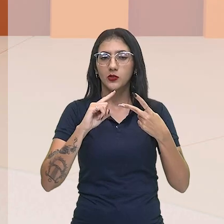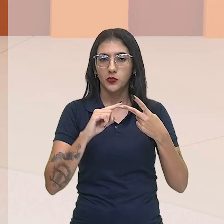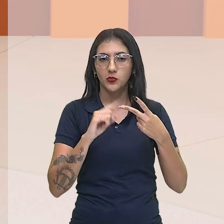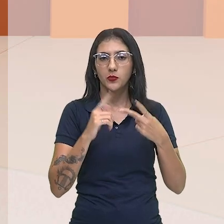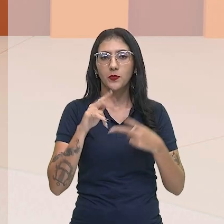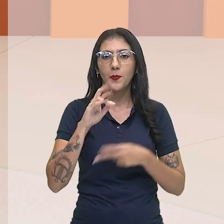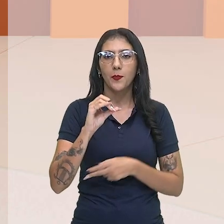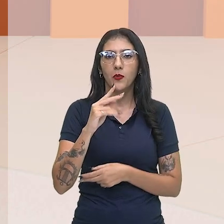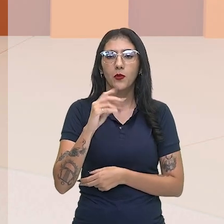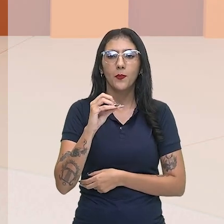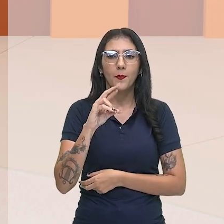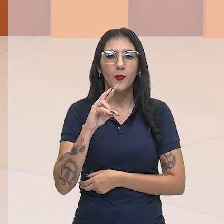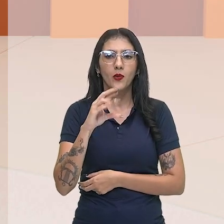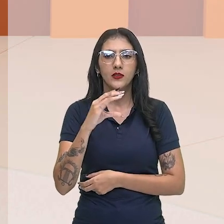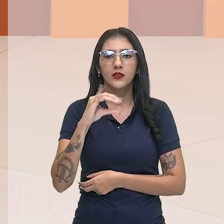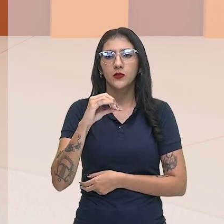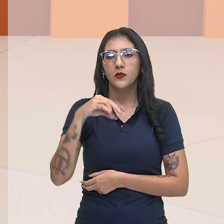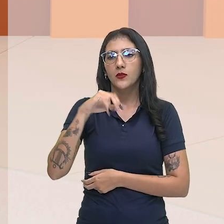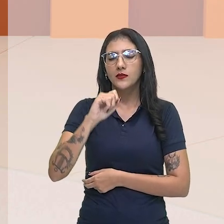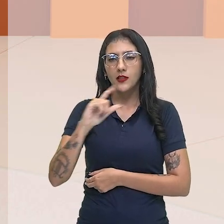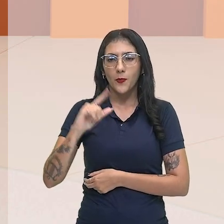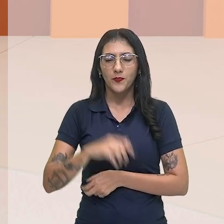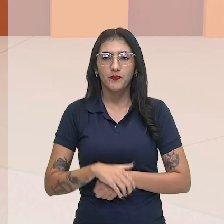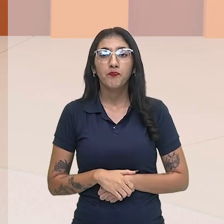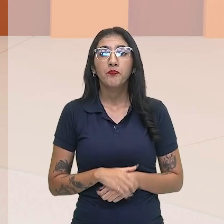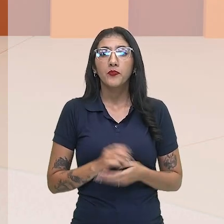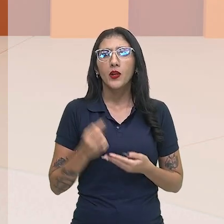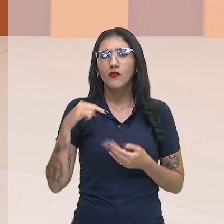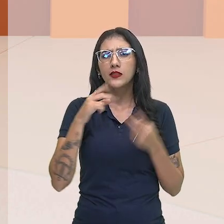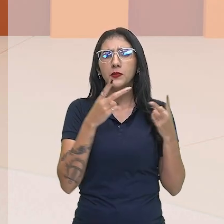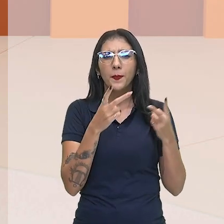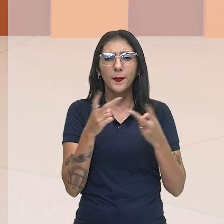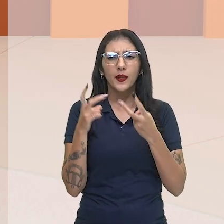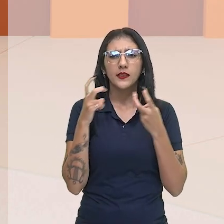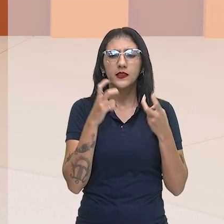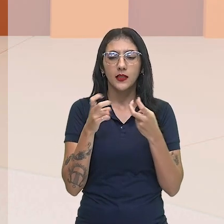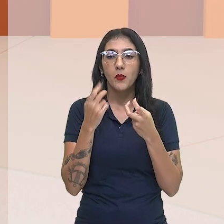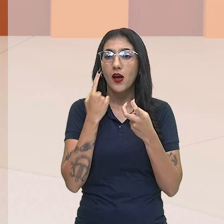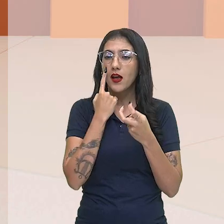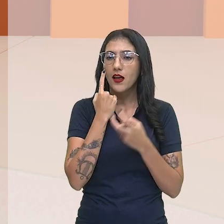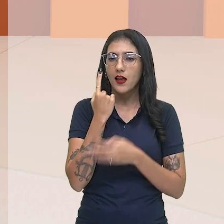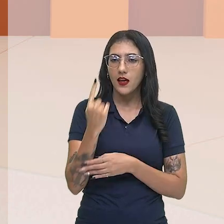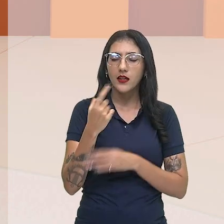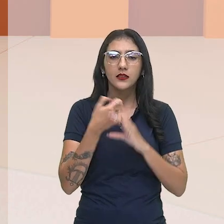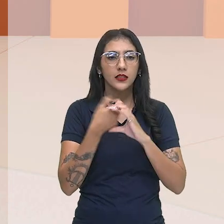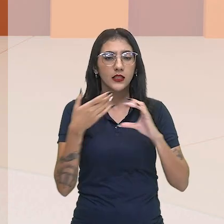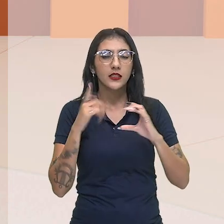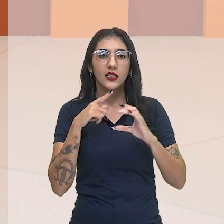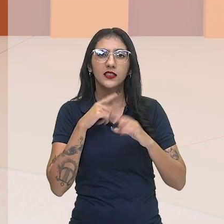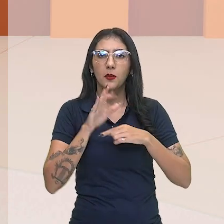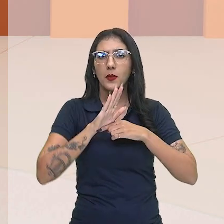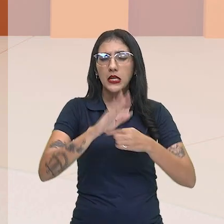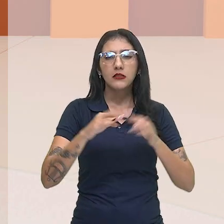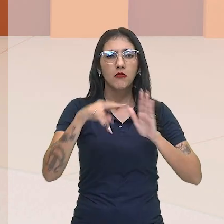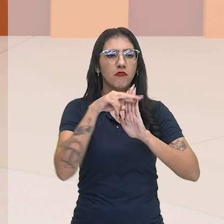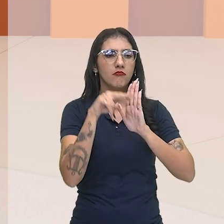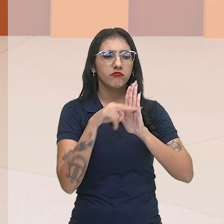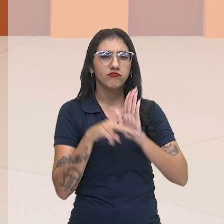proporcional. Vejam que o sistema eleitoral, ele dá força, ele dá regras,